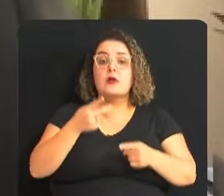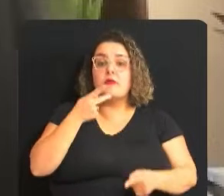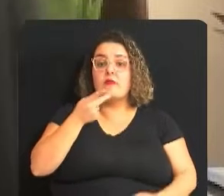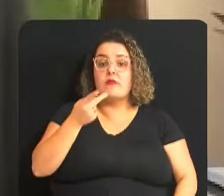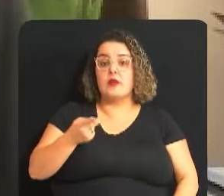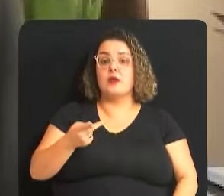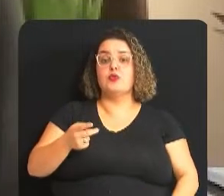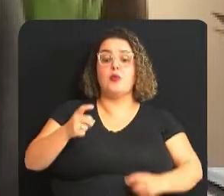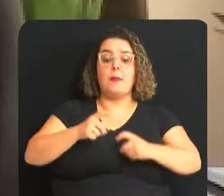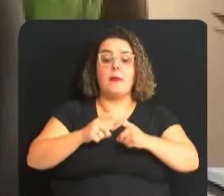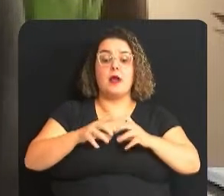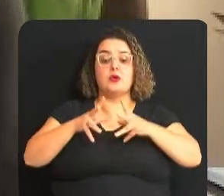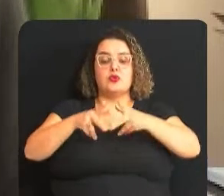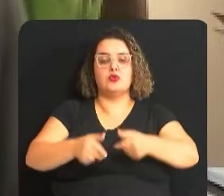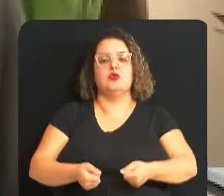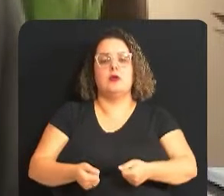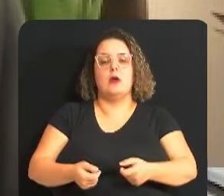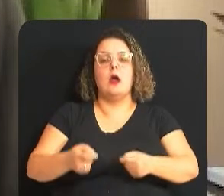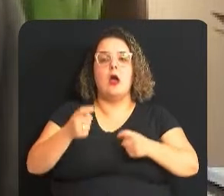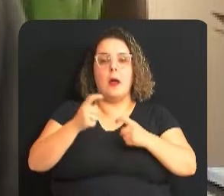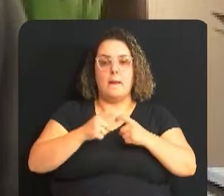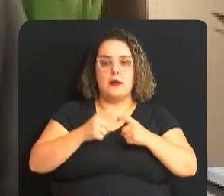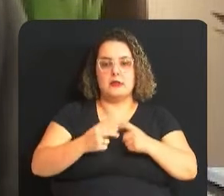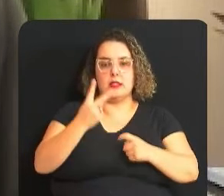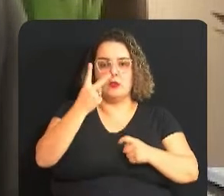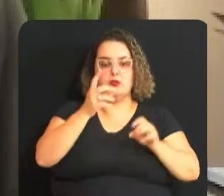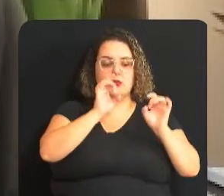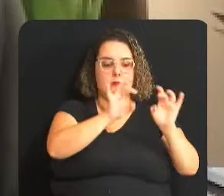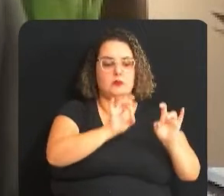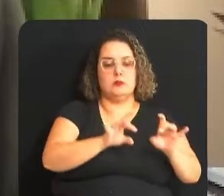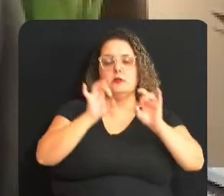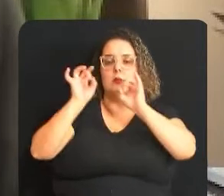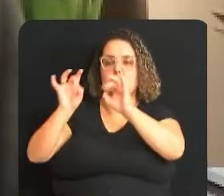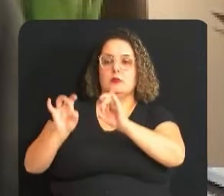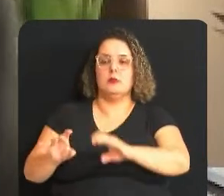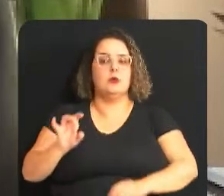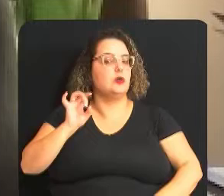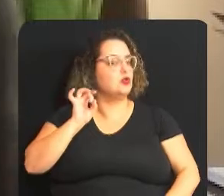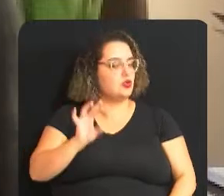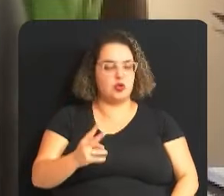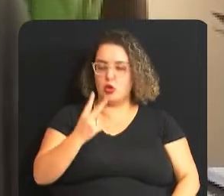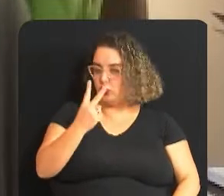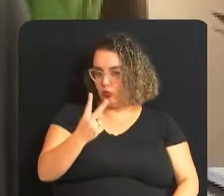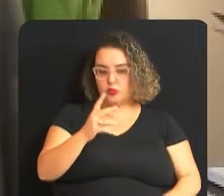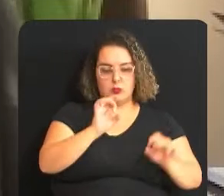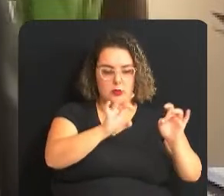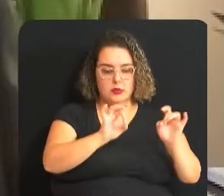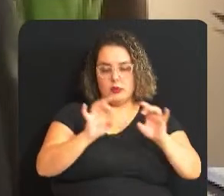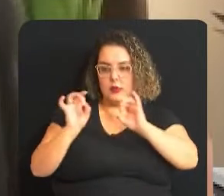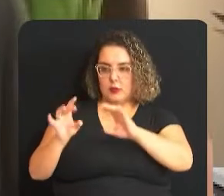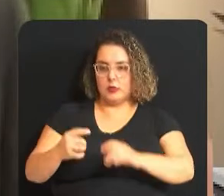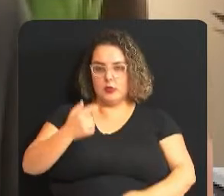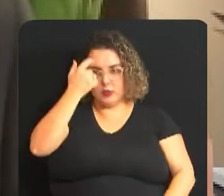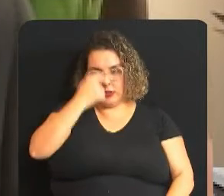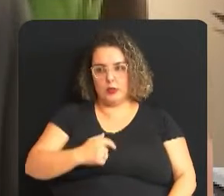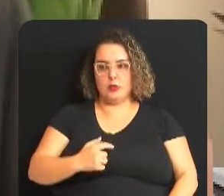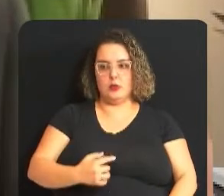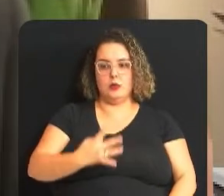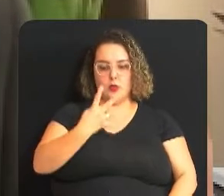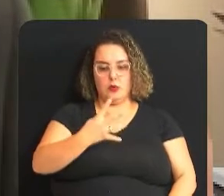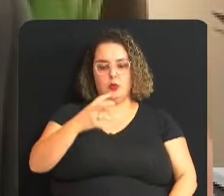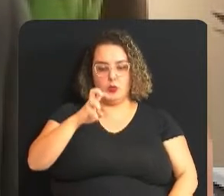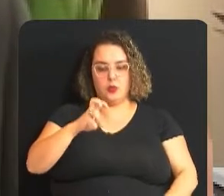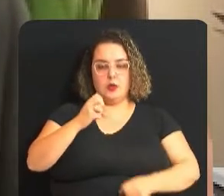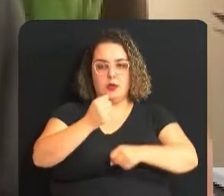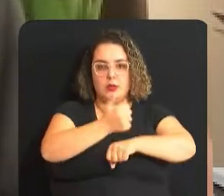geral? A medicina tem 2 especialidades. 2, somente. Eu que tenho 45 anos de